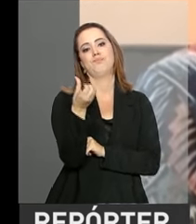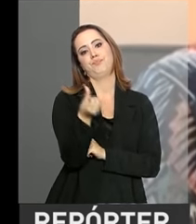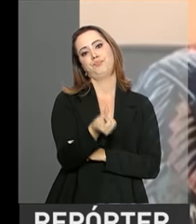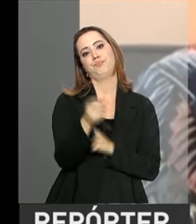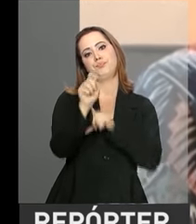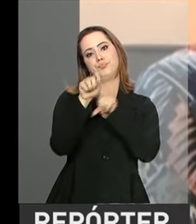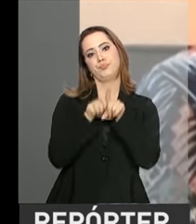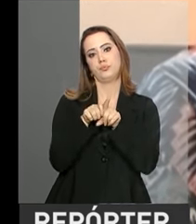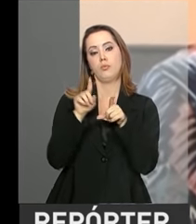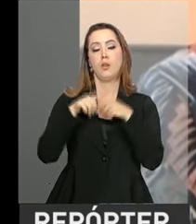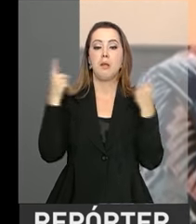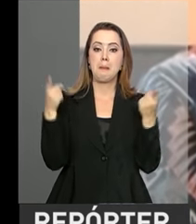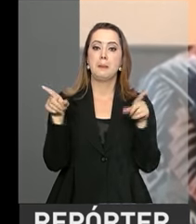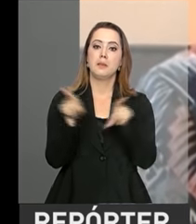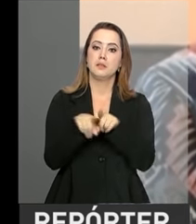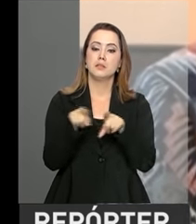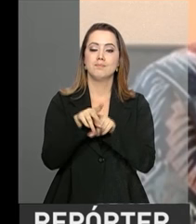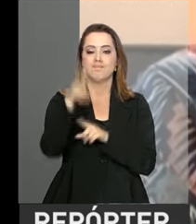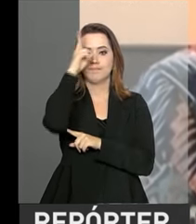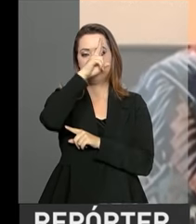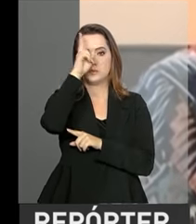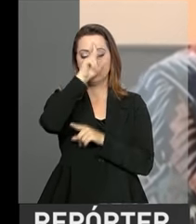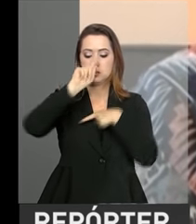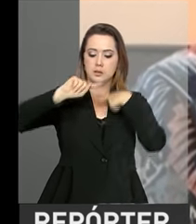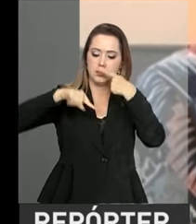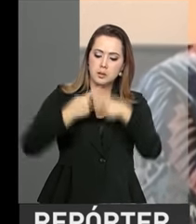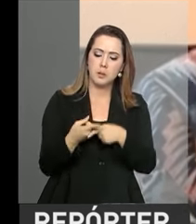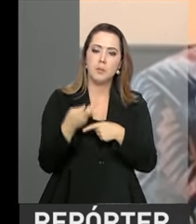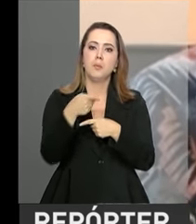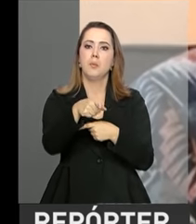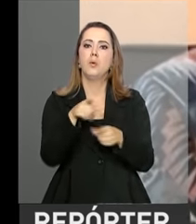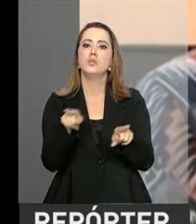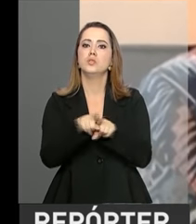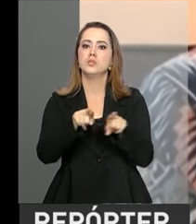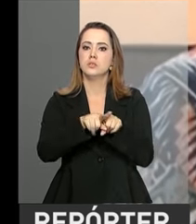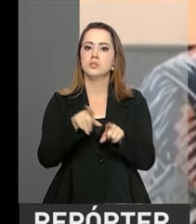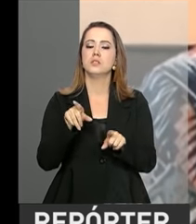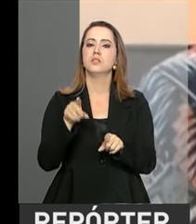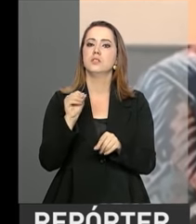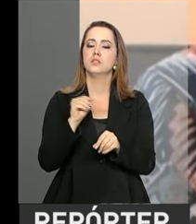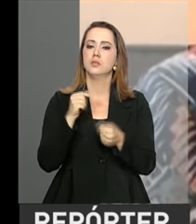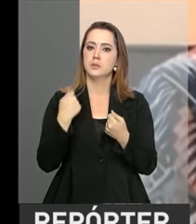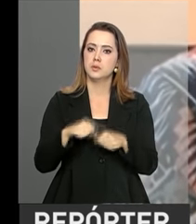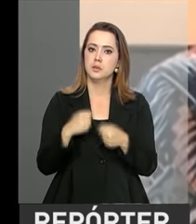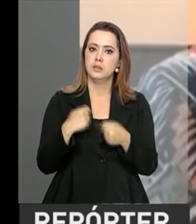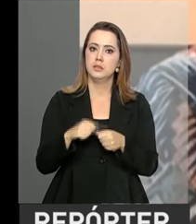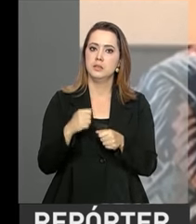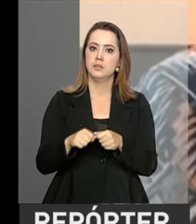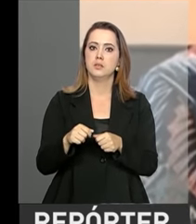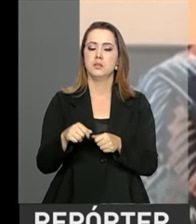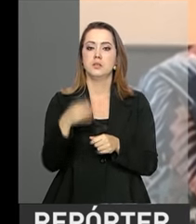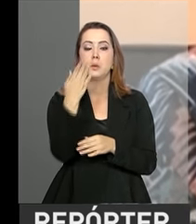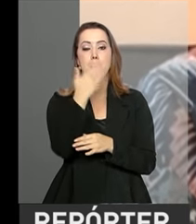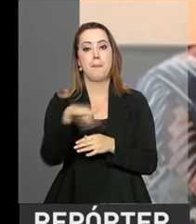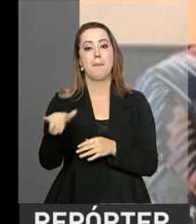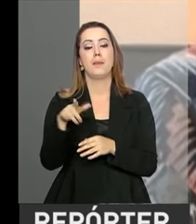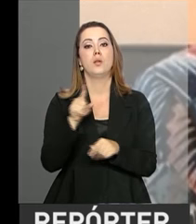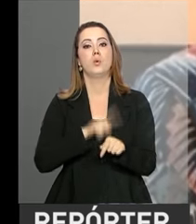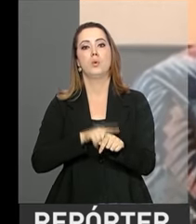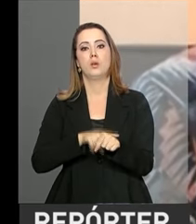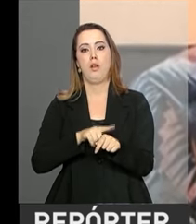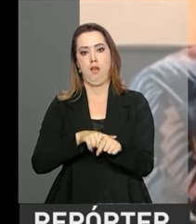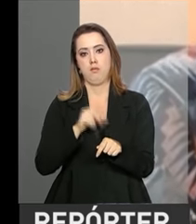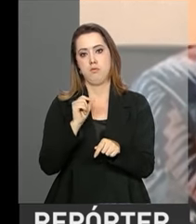né? Mas também lembrando que pós isso tem também essa questão do meio expediente, que também pode